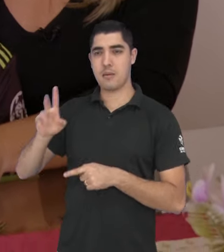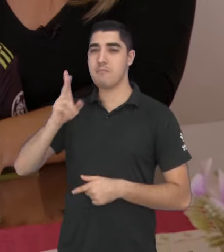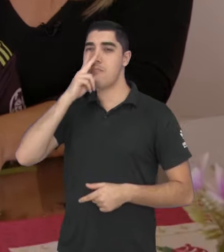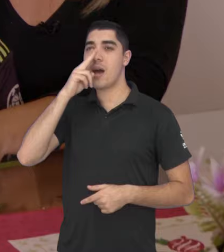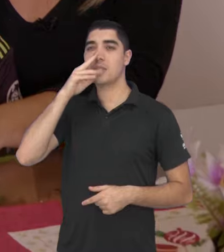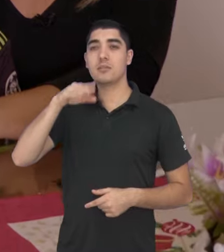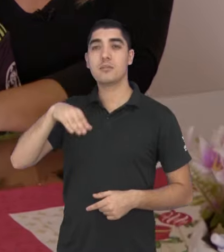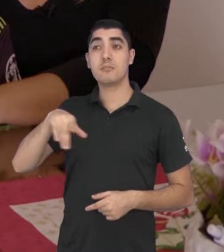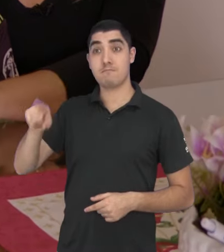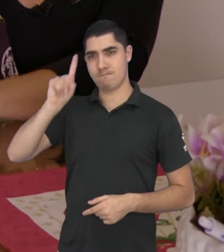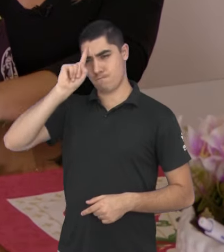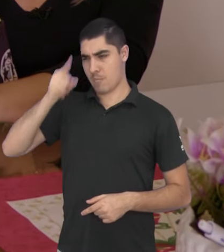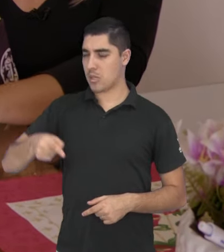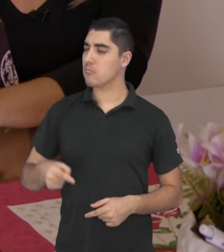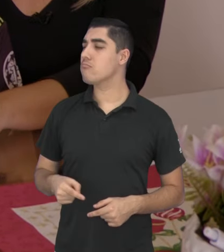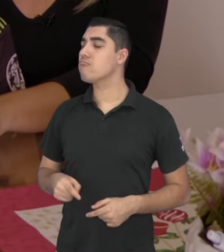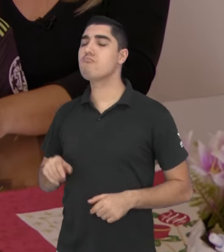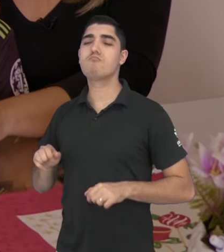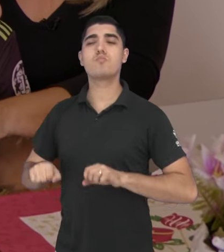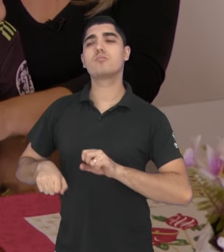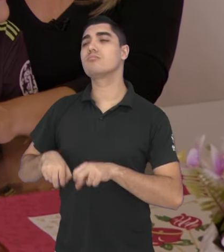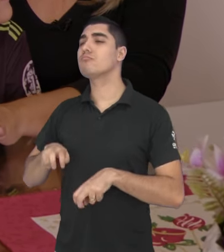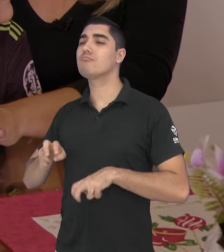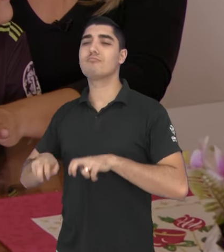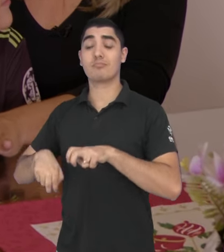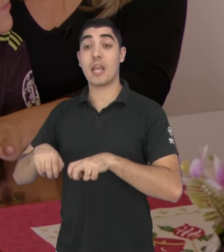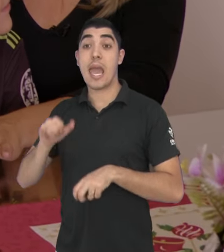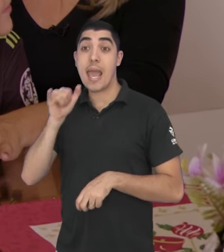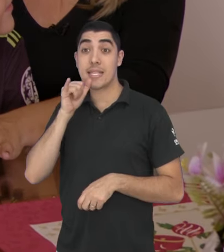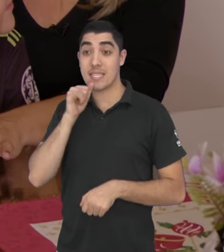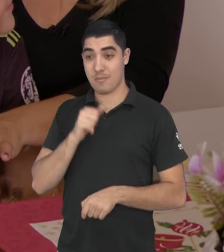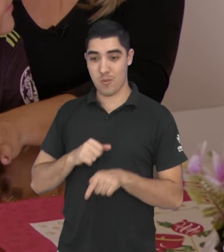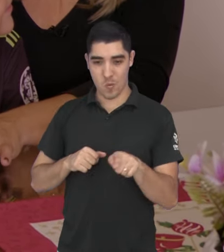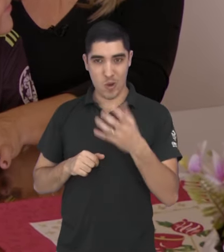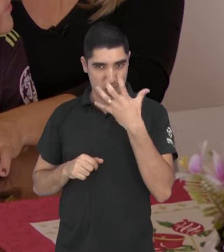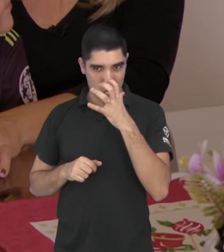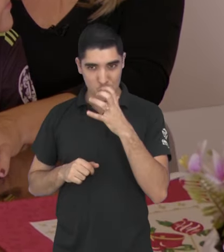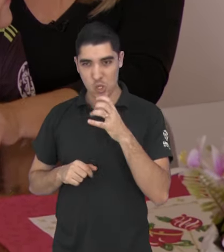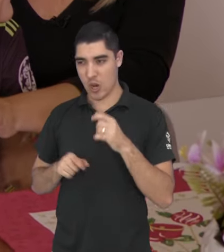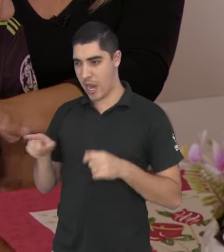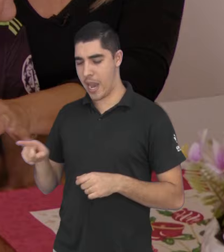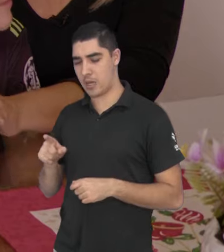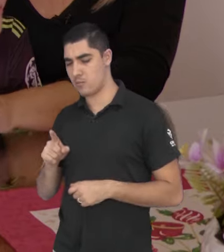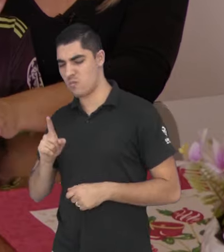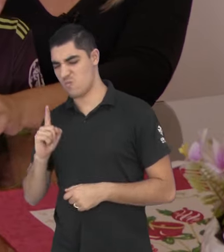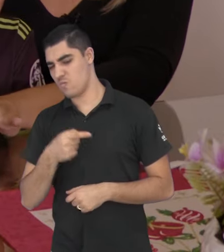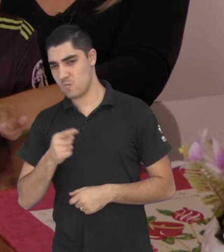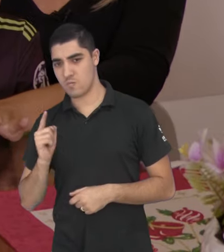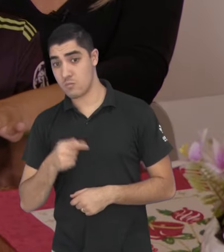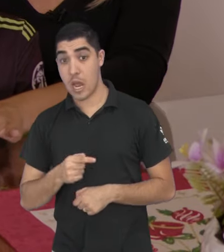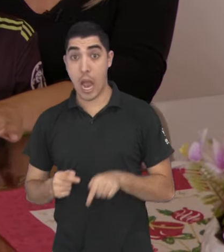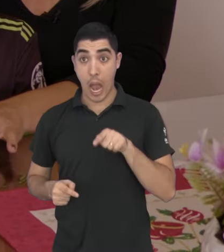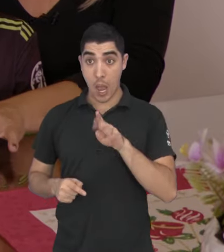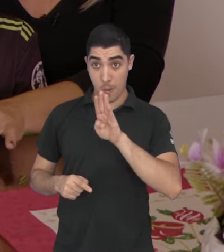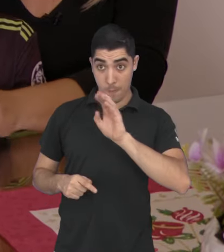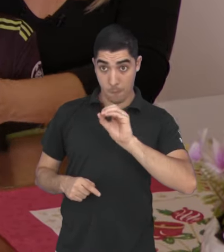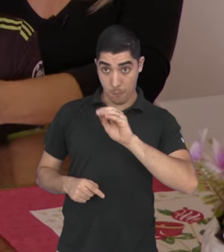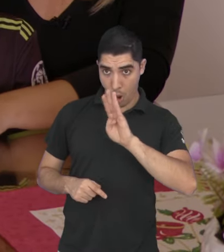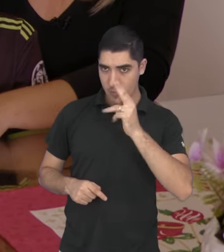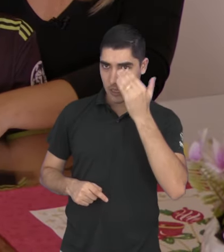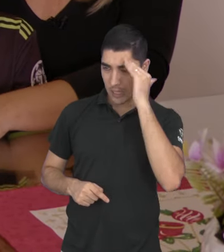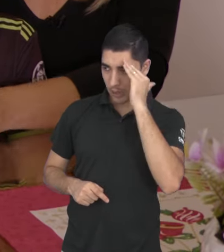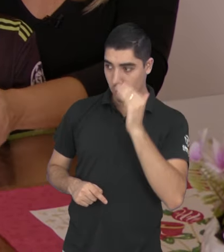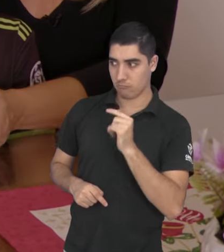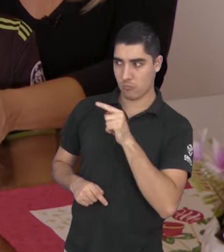Aqui, né? Então ela, no começo, ela colocou o Bob no lugar dele e ele já entendeu que ela manda e os dois são